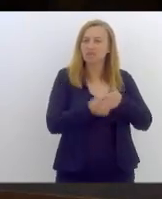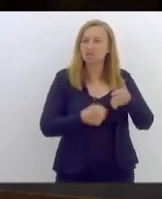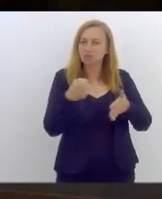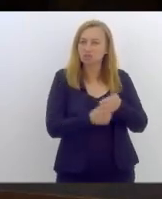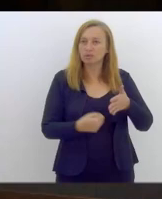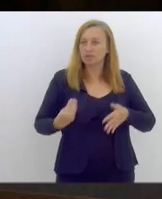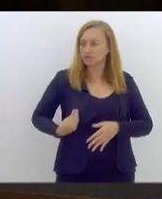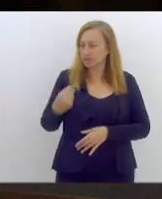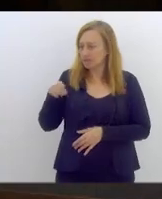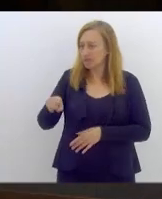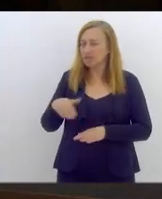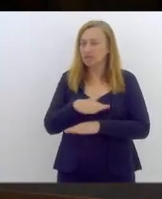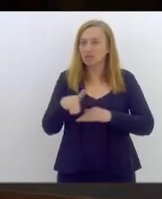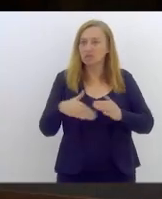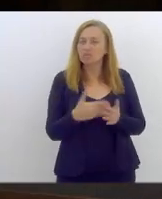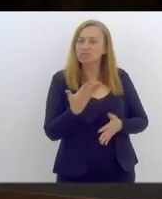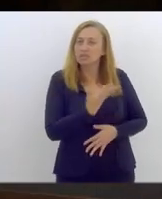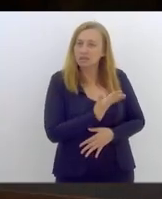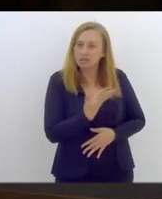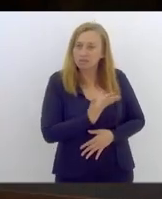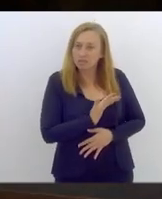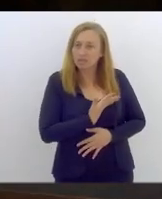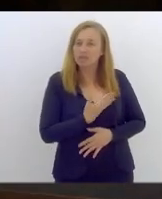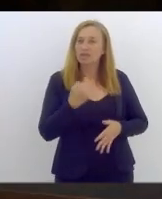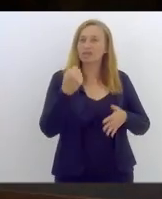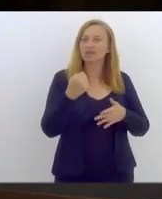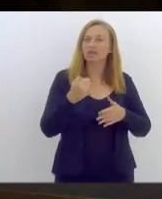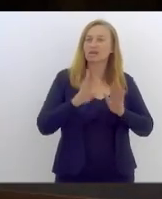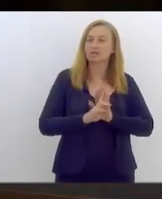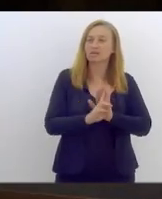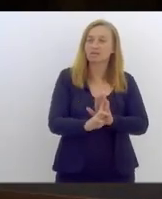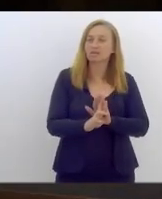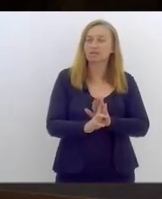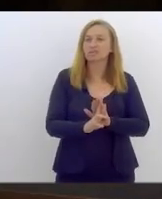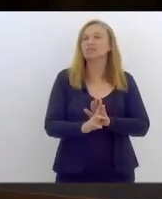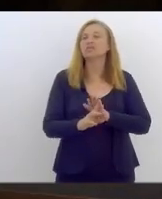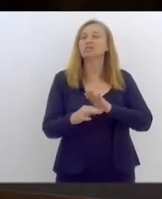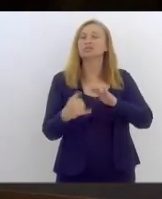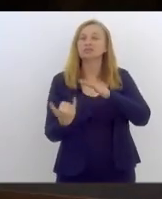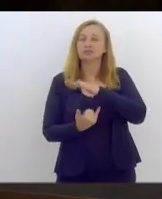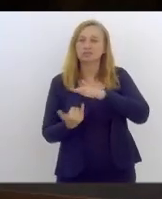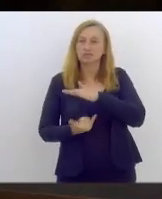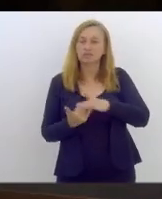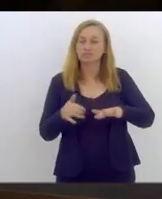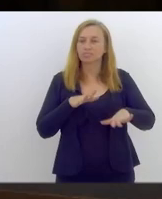aqui, a todas as colegas, representantes de organizações e movimentos que estão aqui,